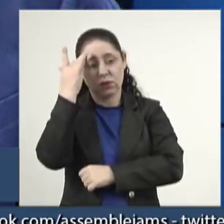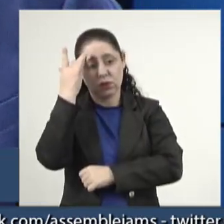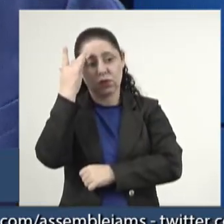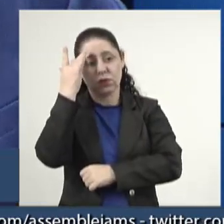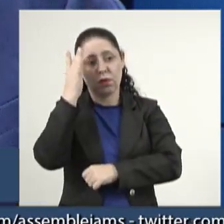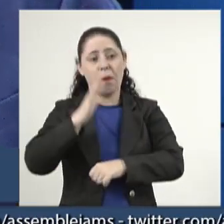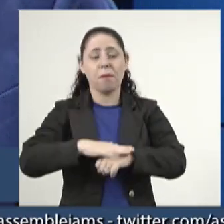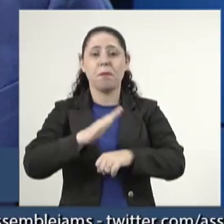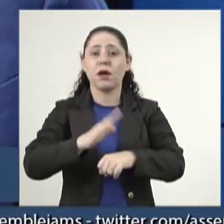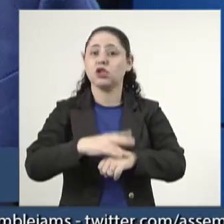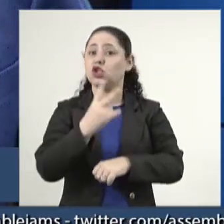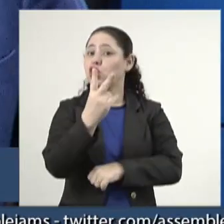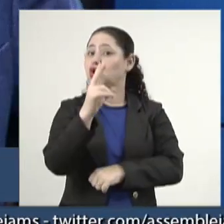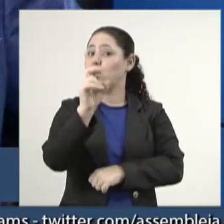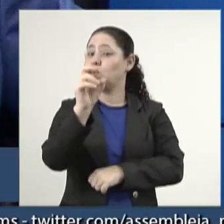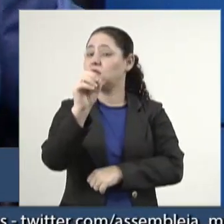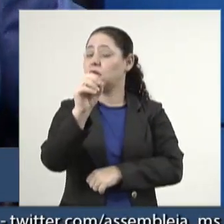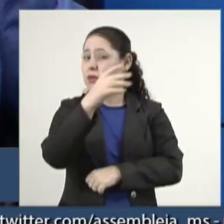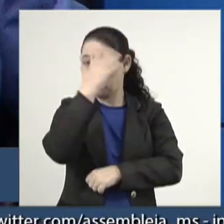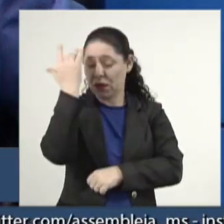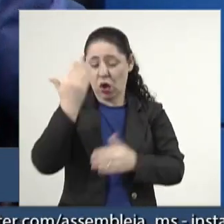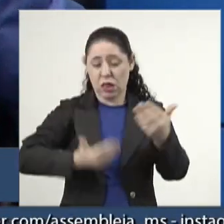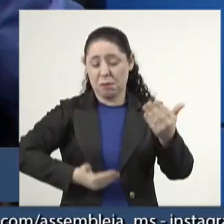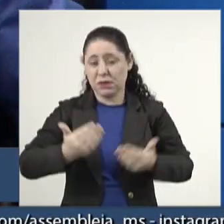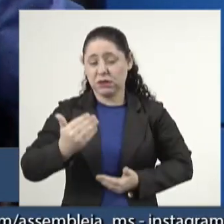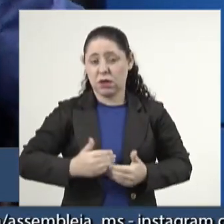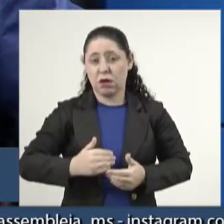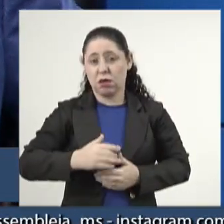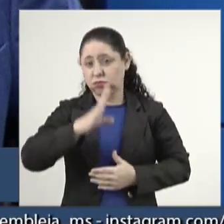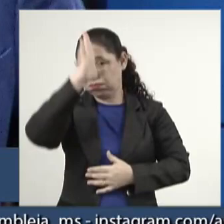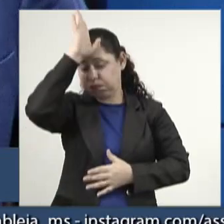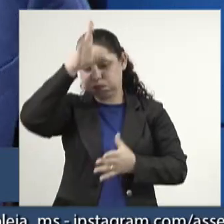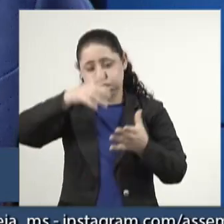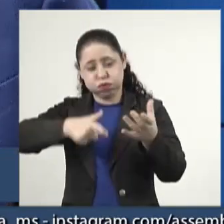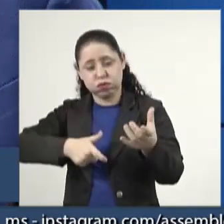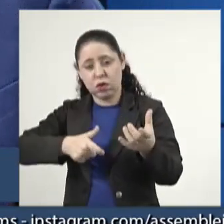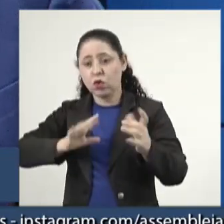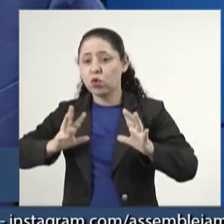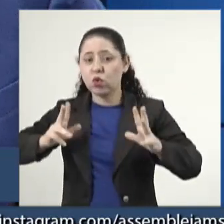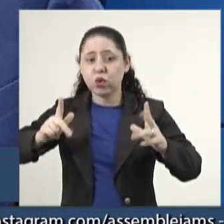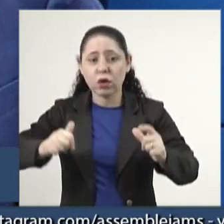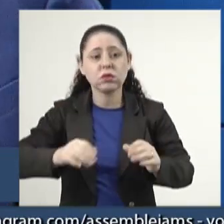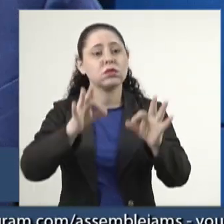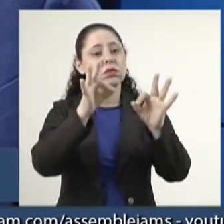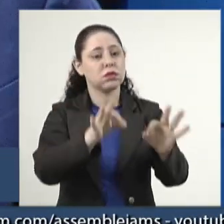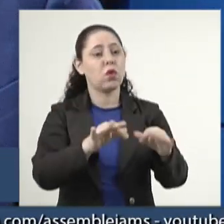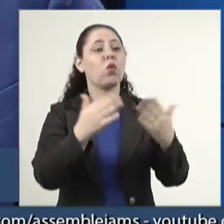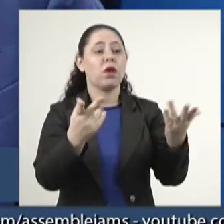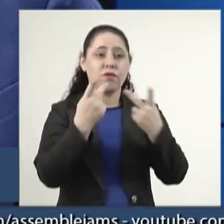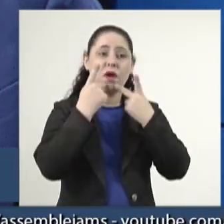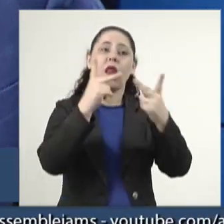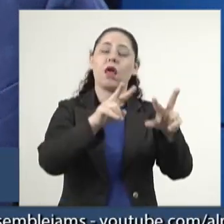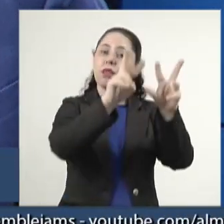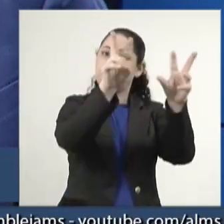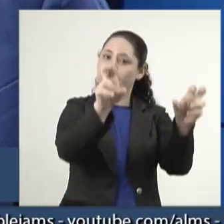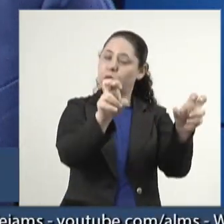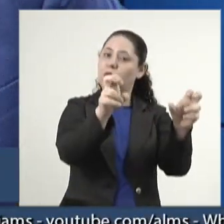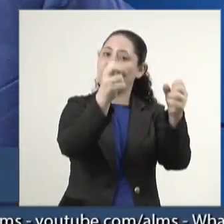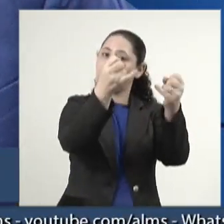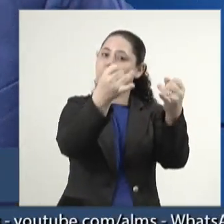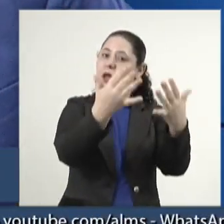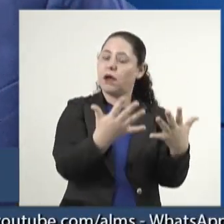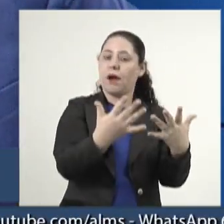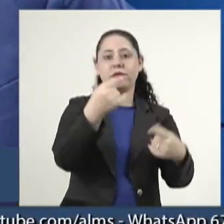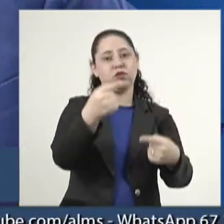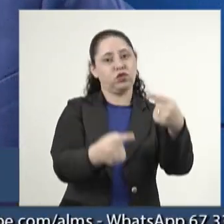mais de 200 bombeiros, do pessoal que trabalhou, mas dizer que todo mundo tem razão. Vossa Excelência, quando põe a importância, coloca a importância